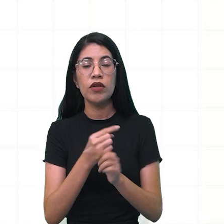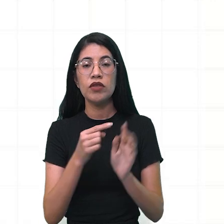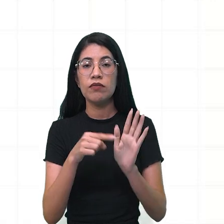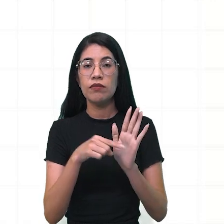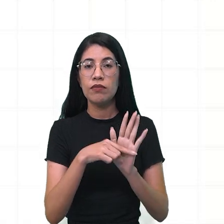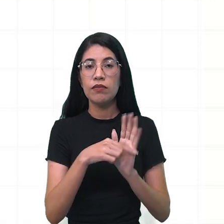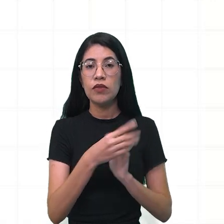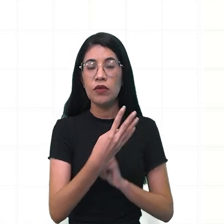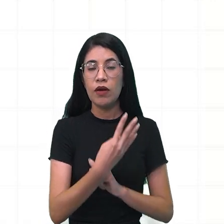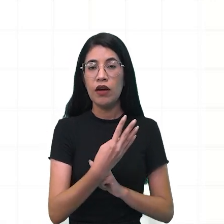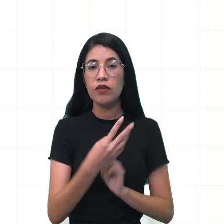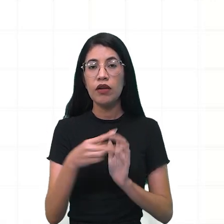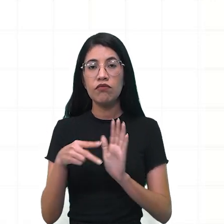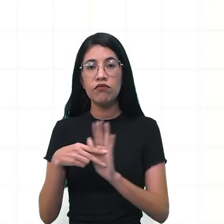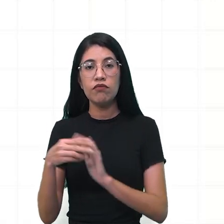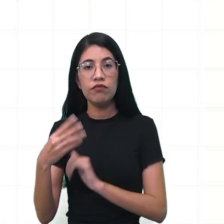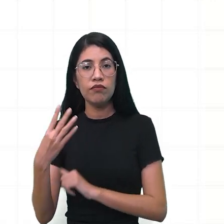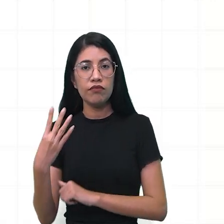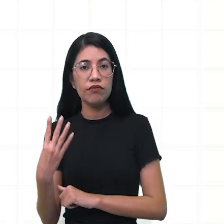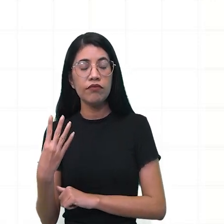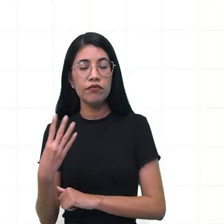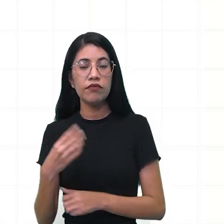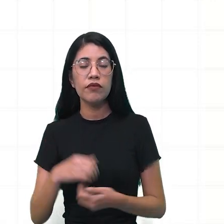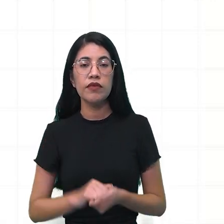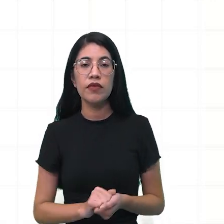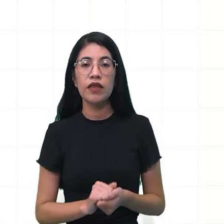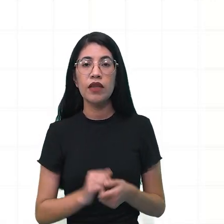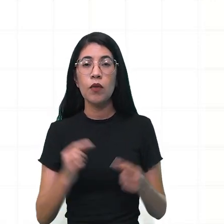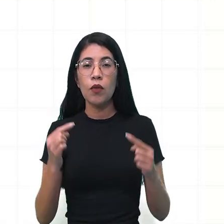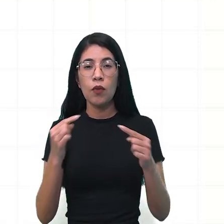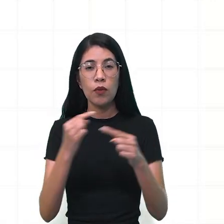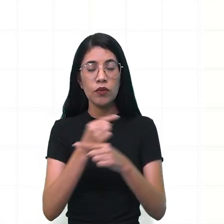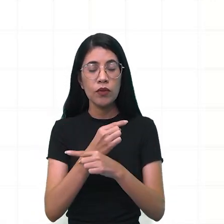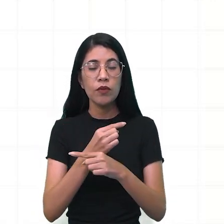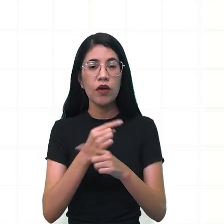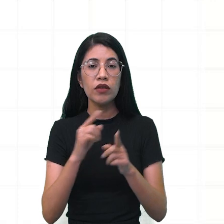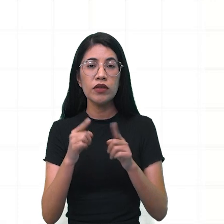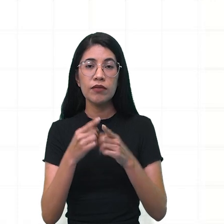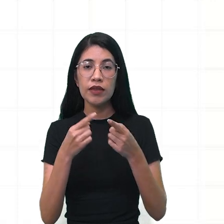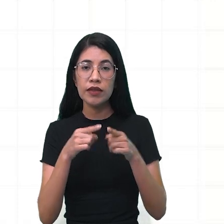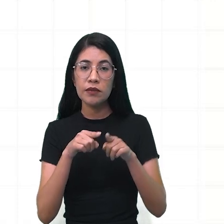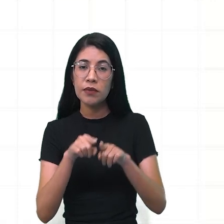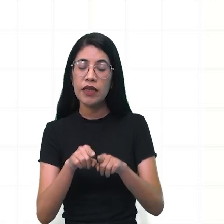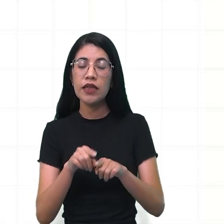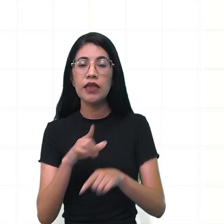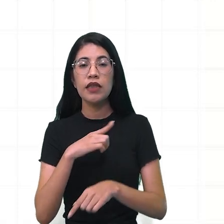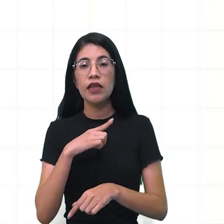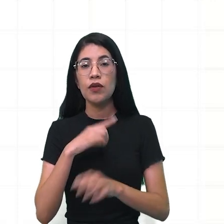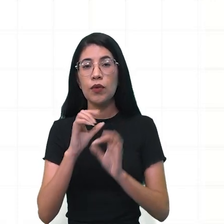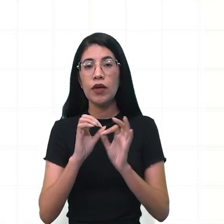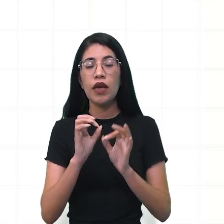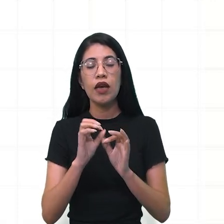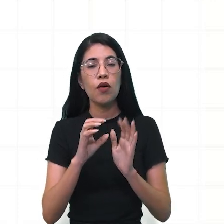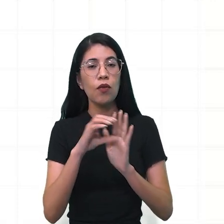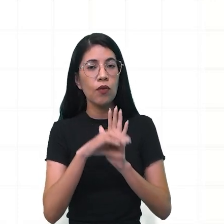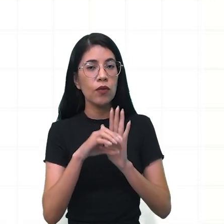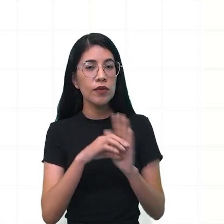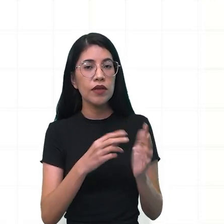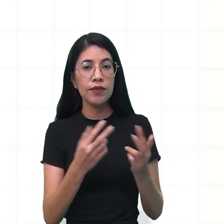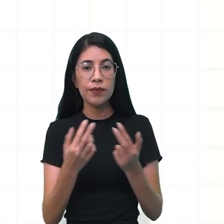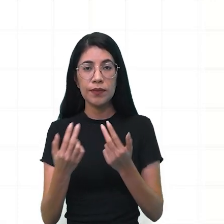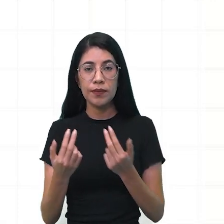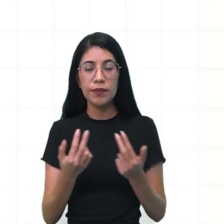é o 4. Então, lembrando, simétrico, números opostos. E números simétricos, eles possuem a mesma definição,